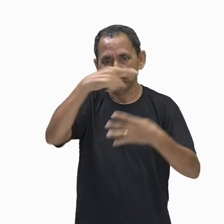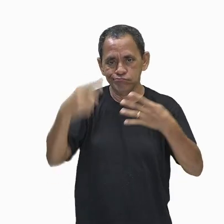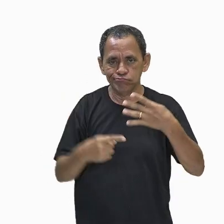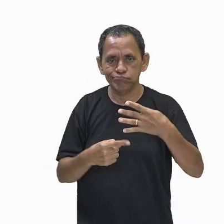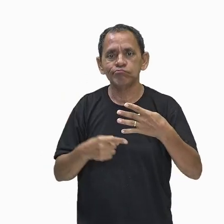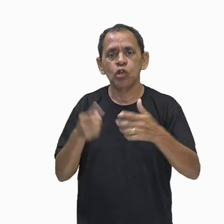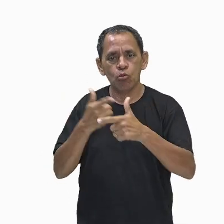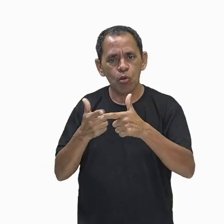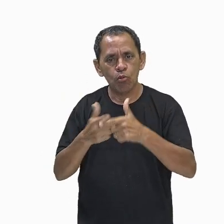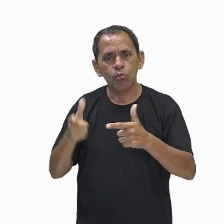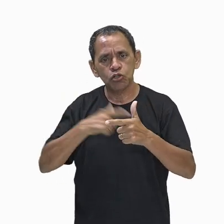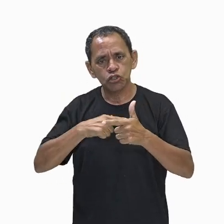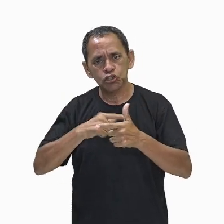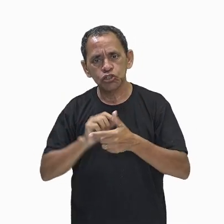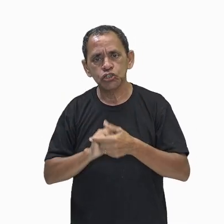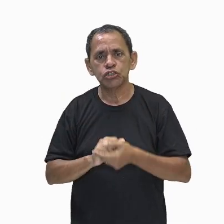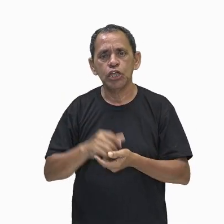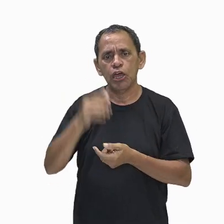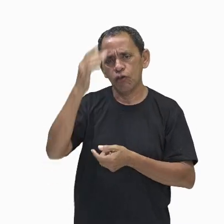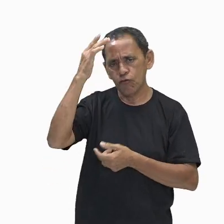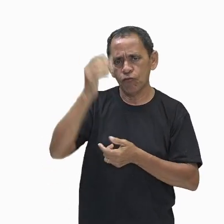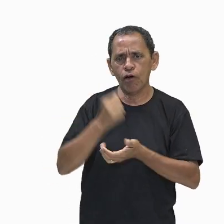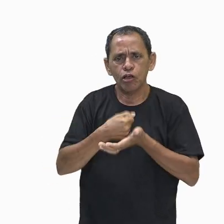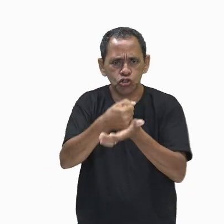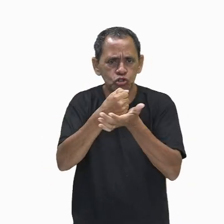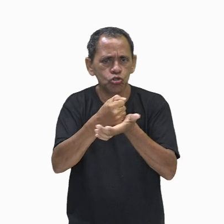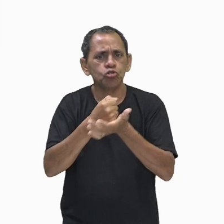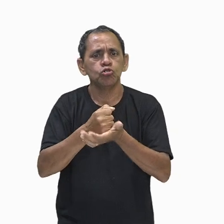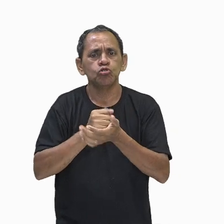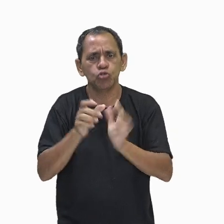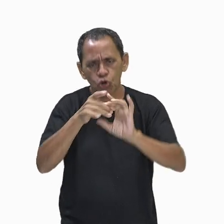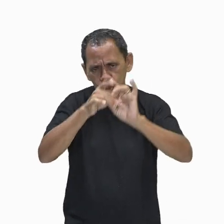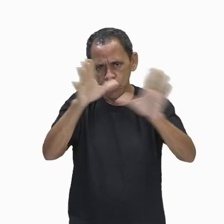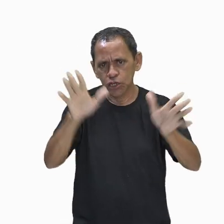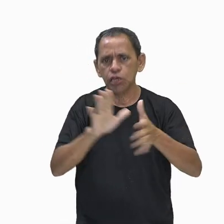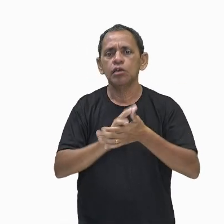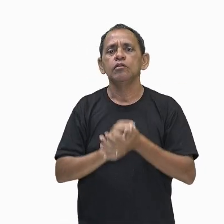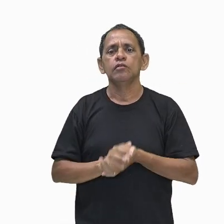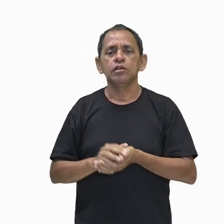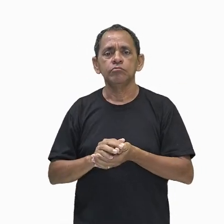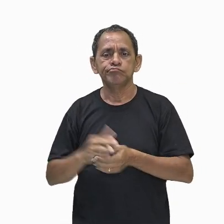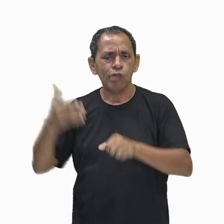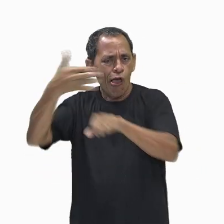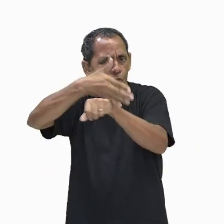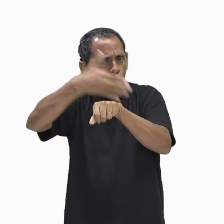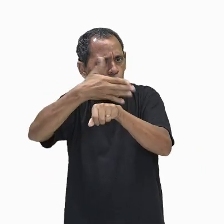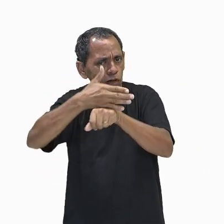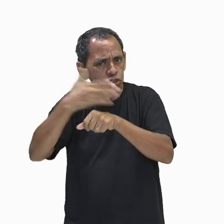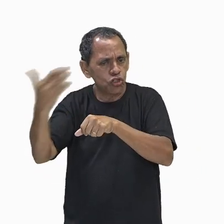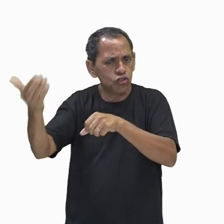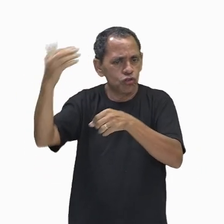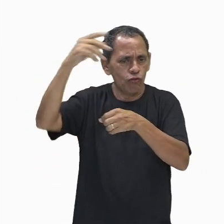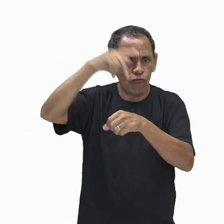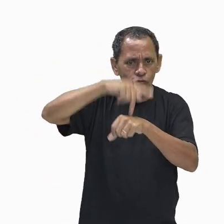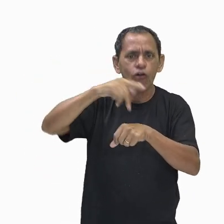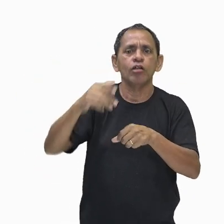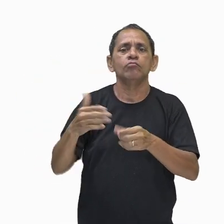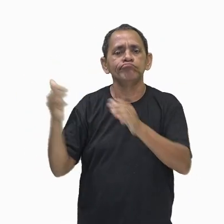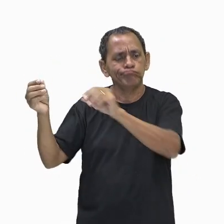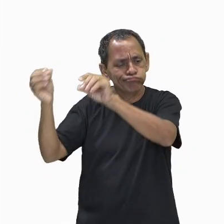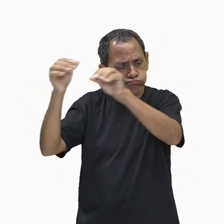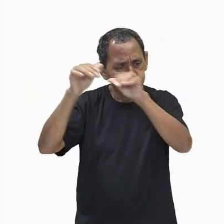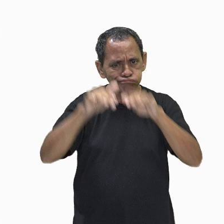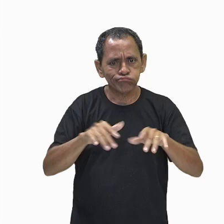também ficou favorável a invasões externas e ao predomínio do poder de governantes, então, aí locais,